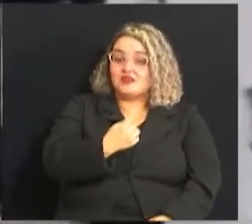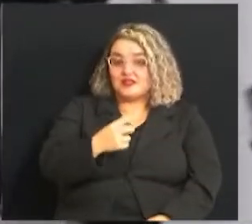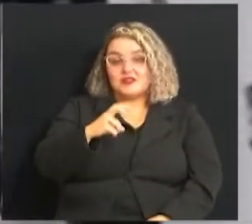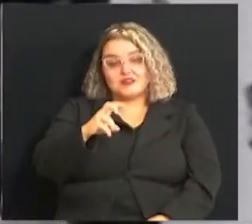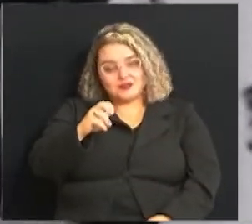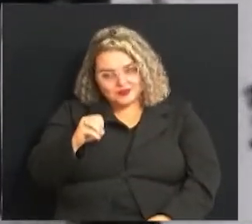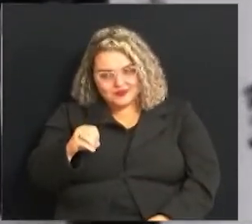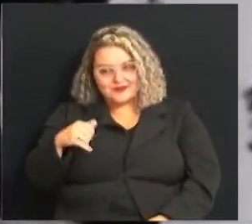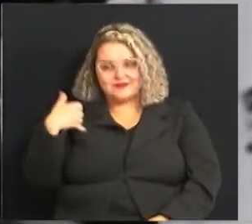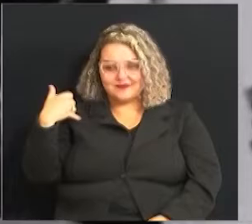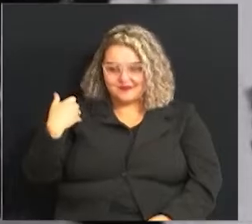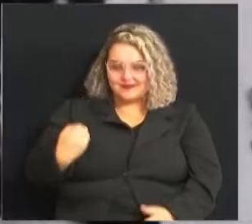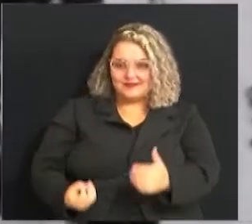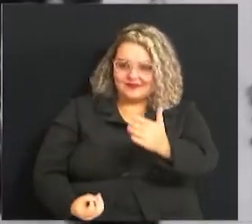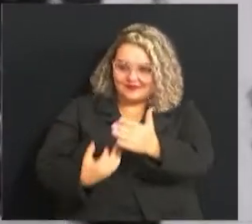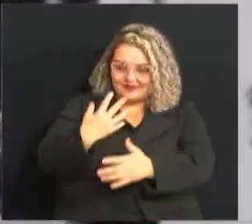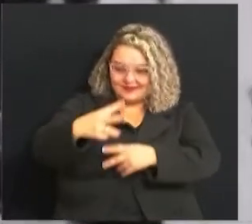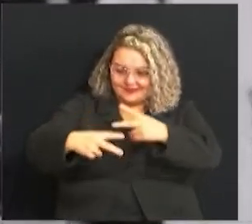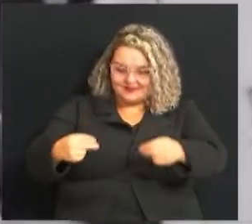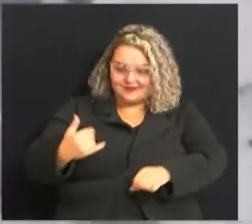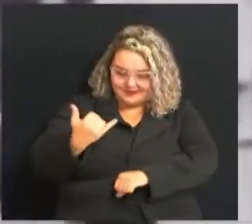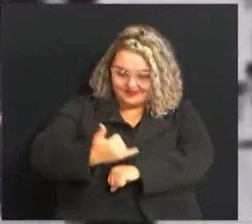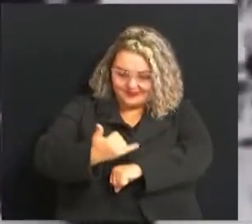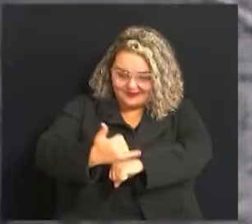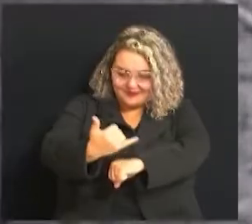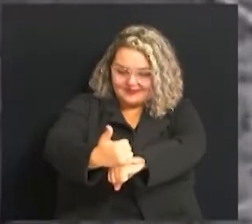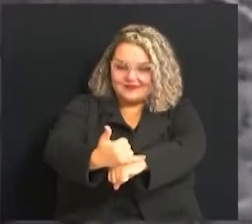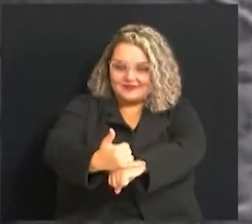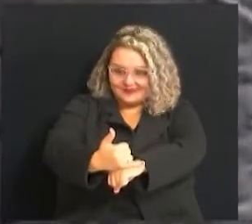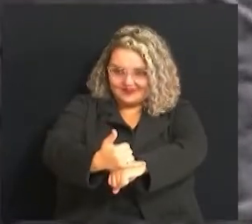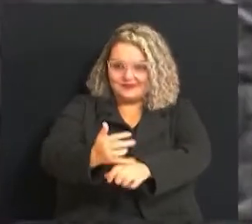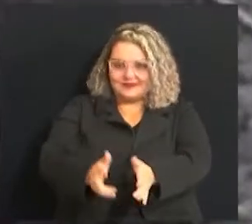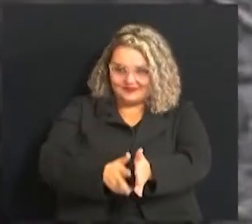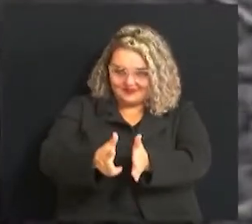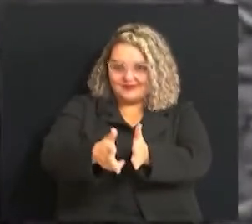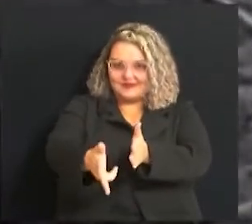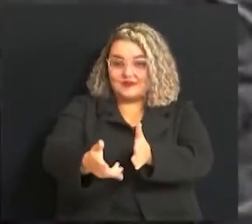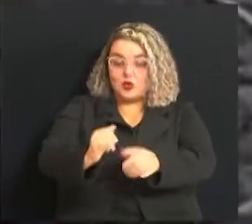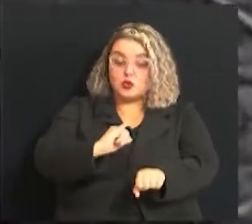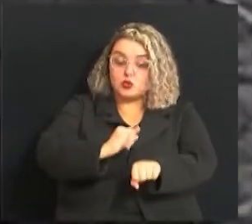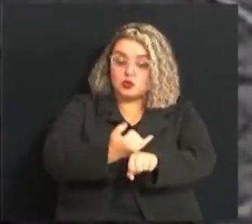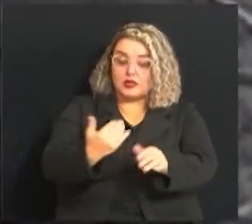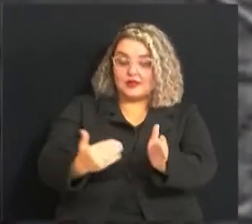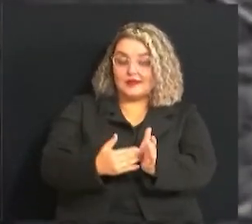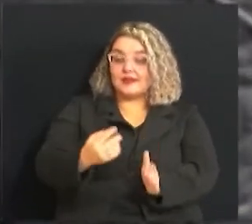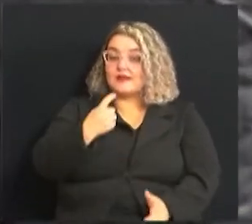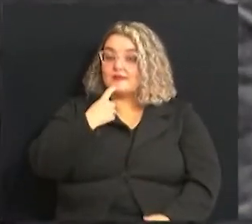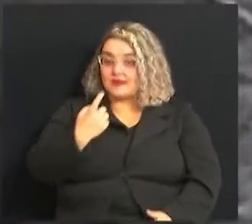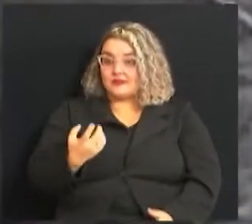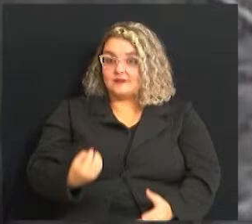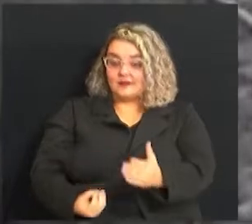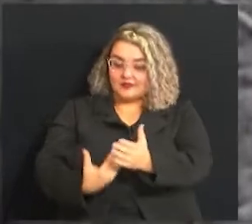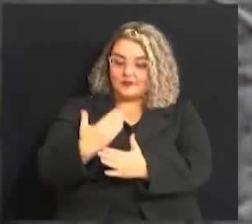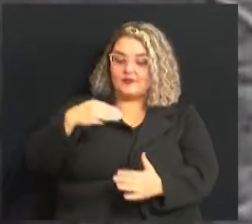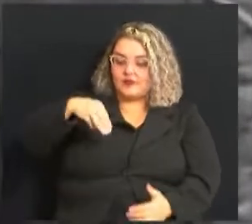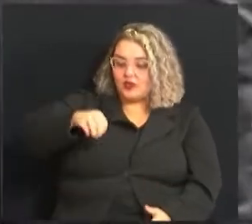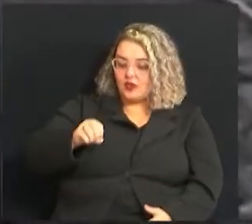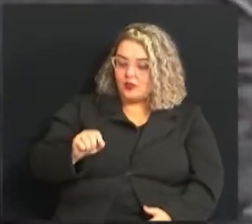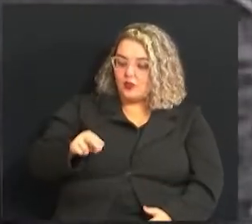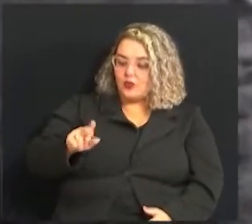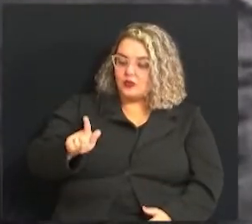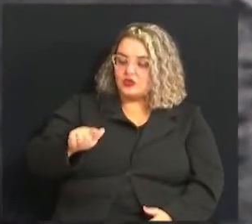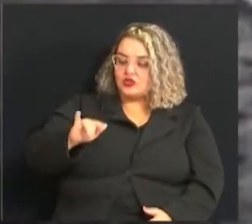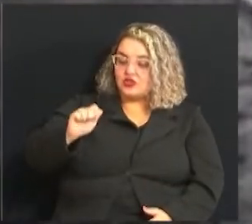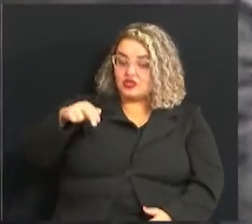aos 150 anos da inauguração da Estrada de Ferro de Jundiaí a Campinas e a constituição da Companhia Mogiana